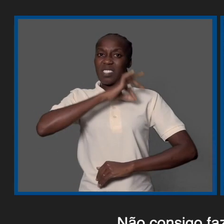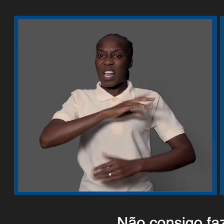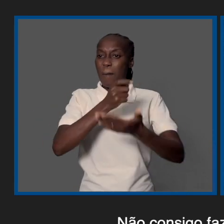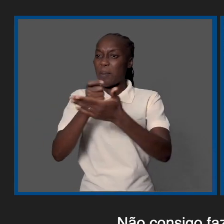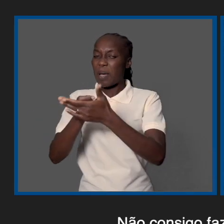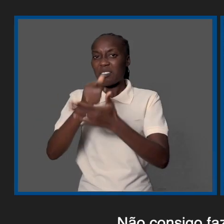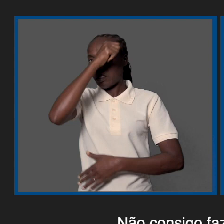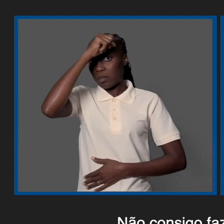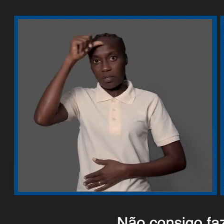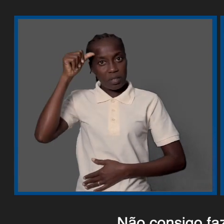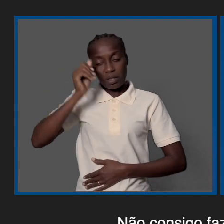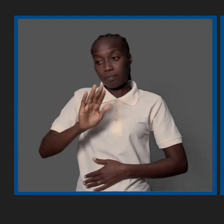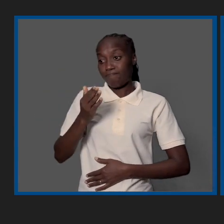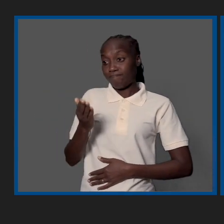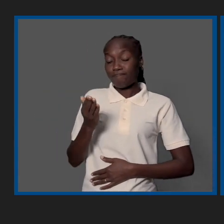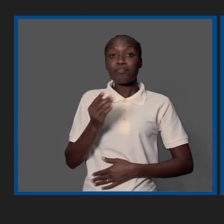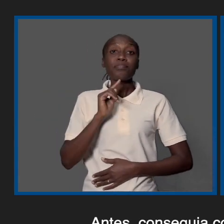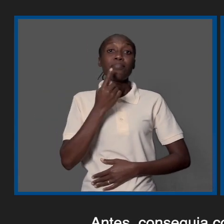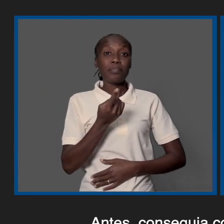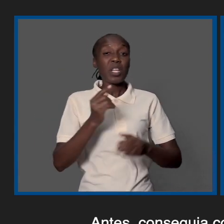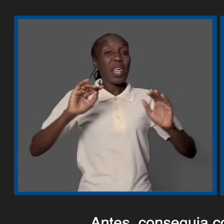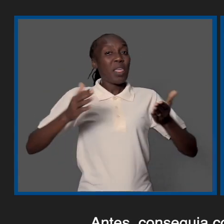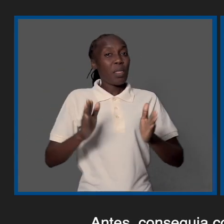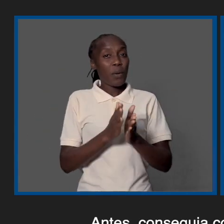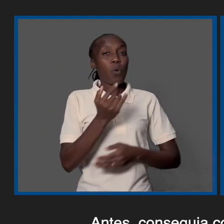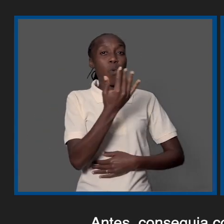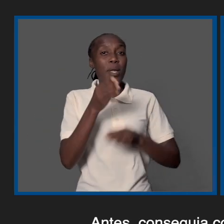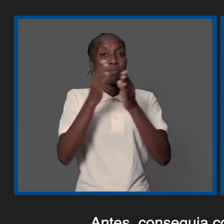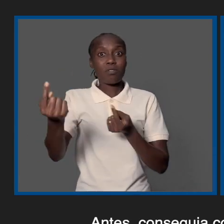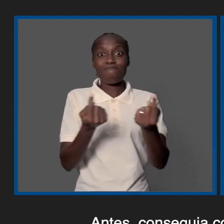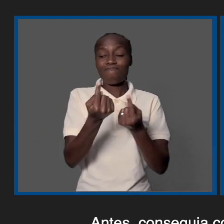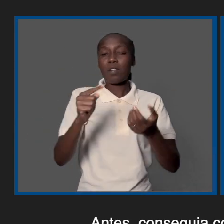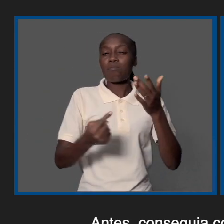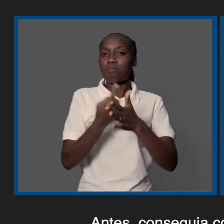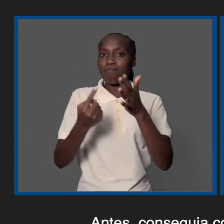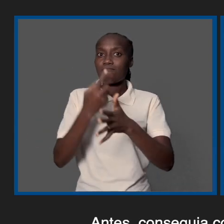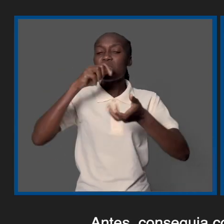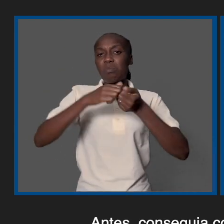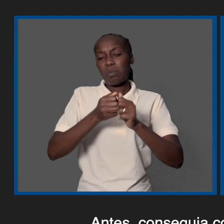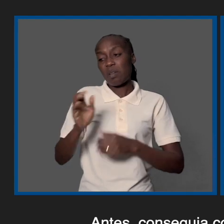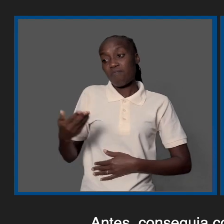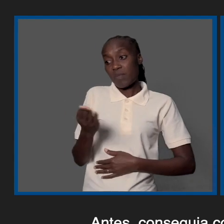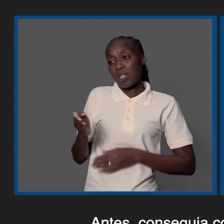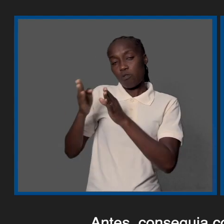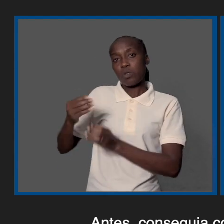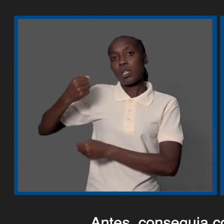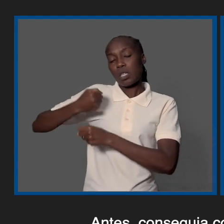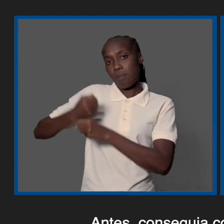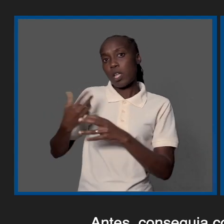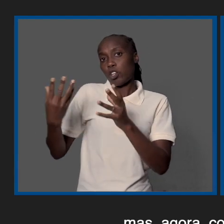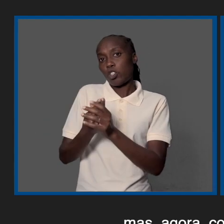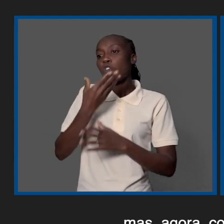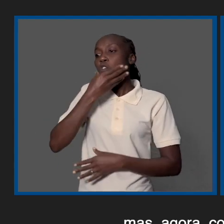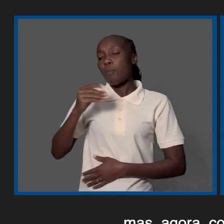É mesmo fazer rastro de casa, não consegue. Antigamente conseguia começar com o saquinho de cebola,